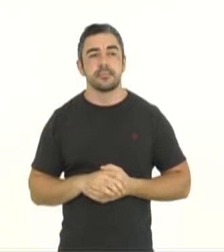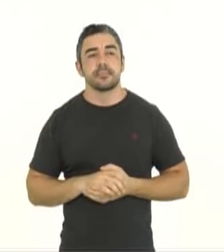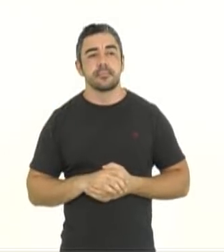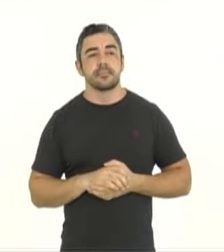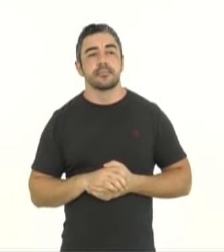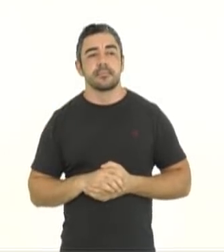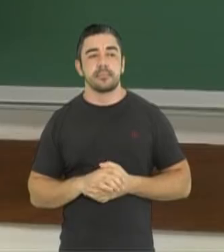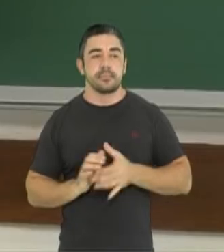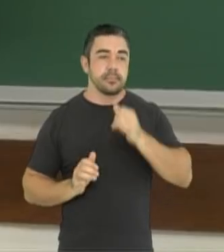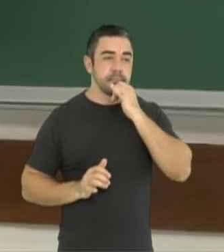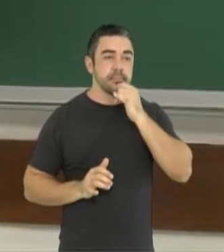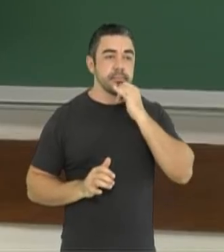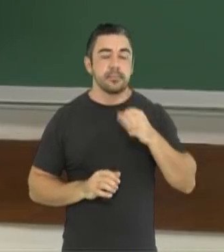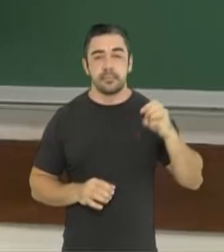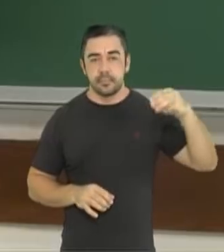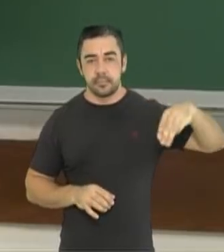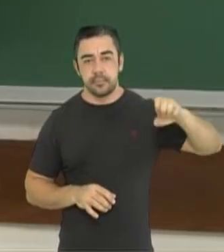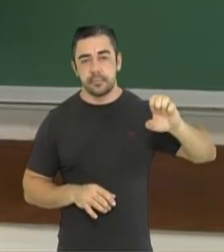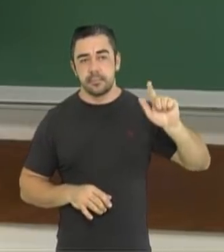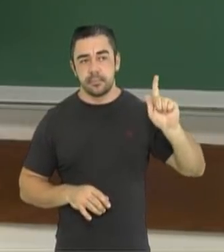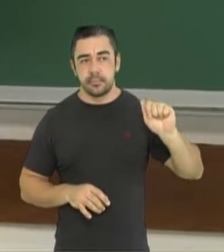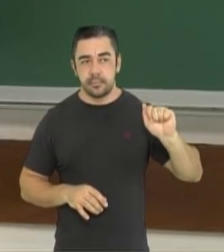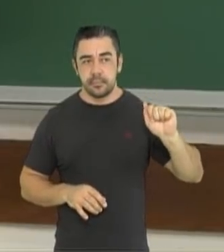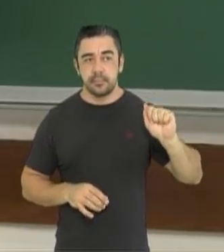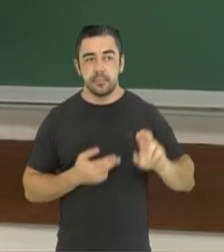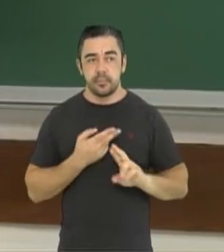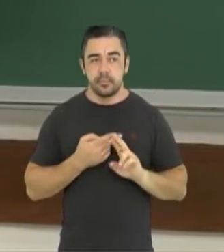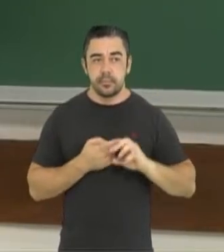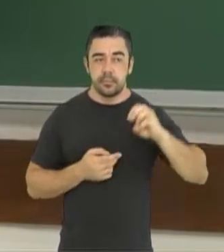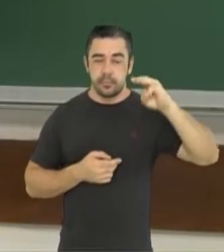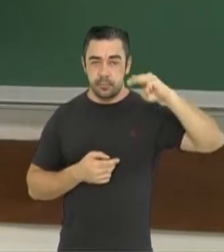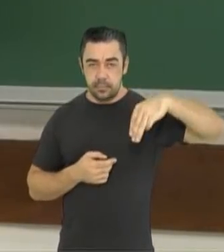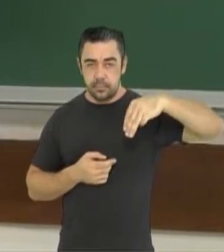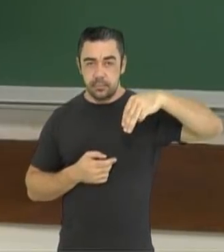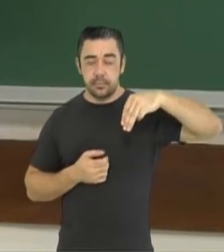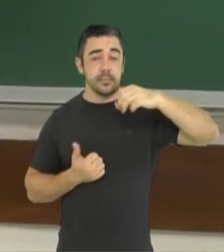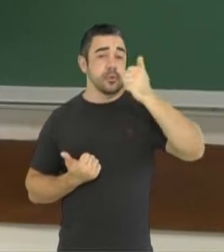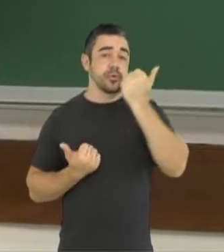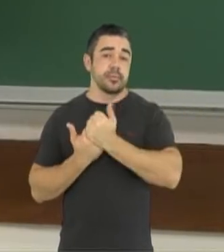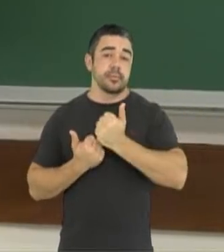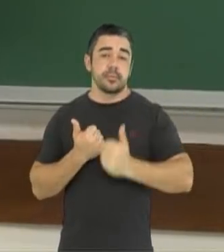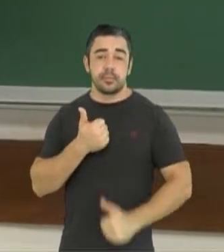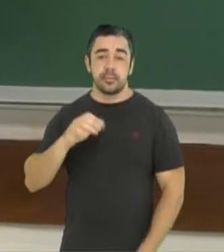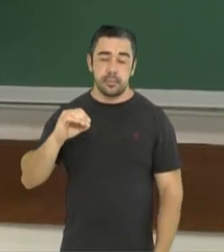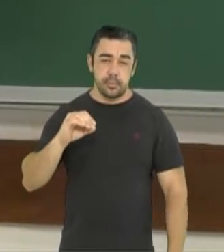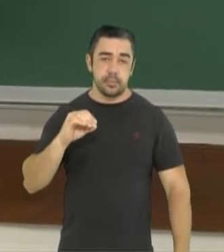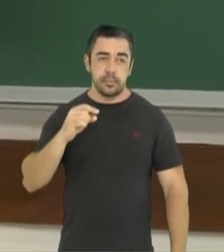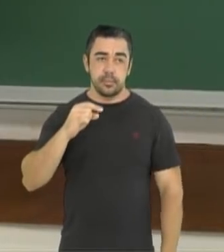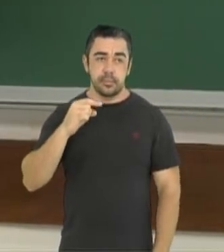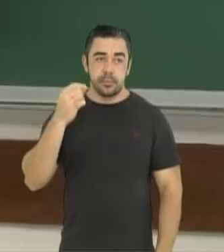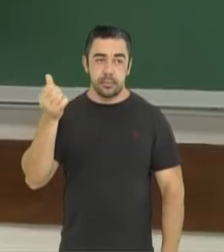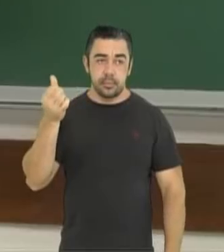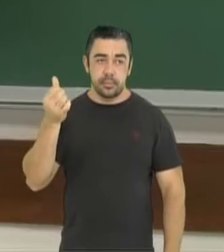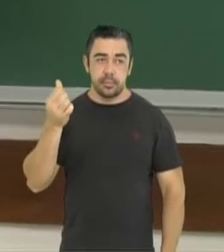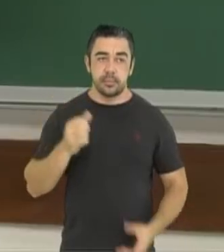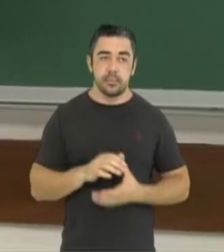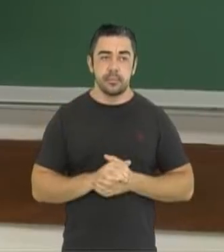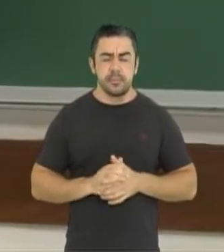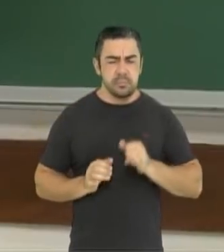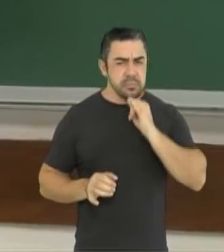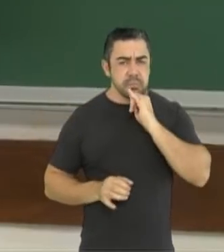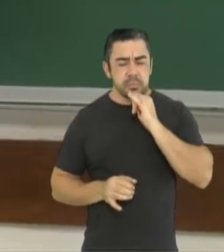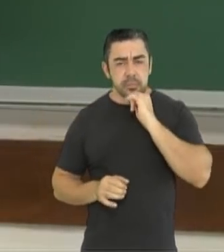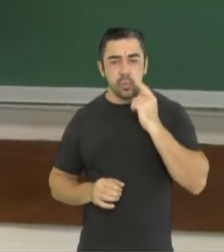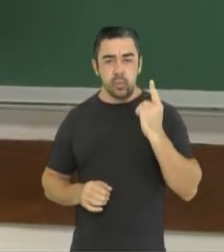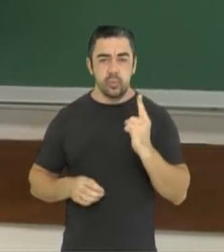Então, quando eu tenho lá mega, eu posso usar o símbolo M, que substitui o 10 na 6. Então, eu tenho lá um numeral e